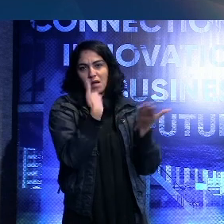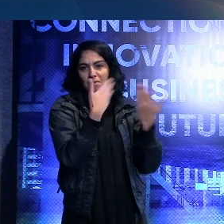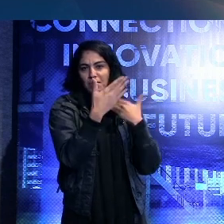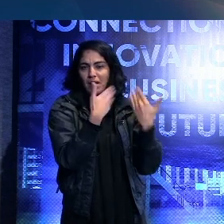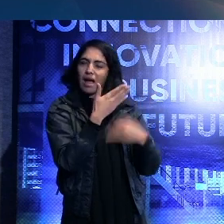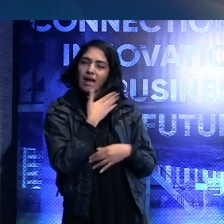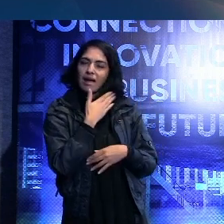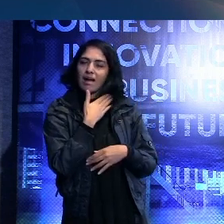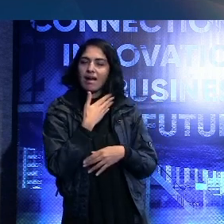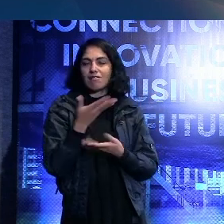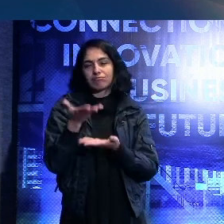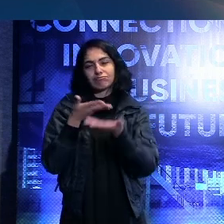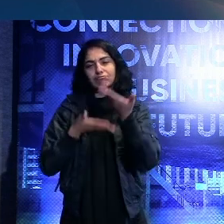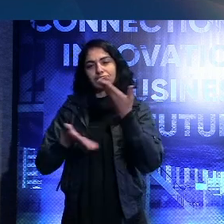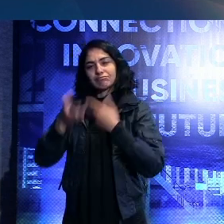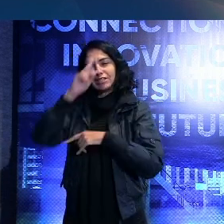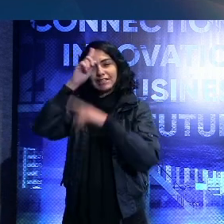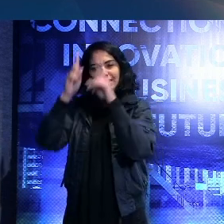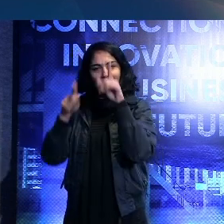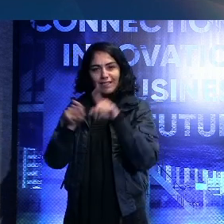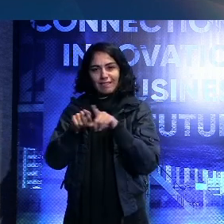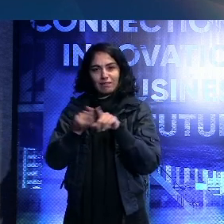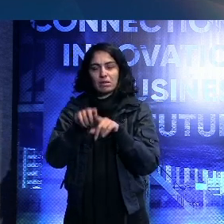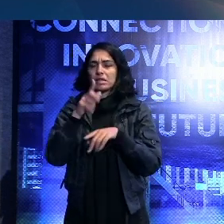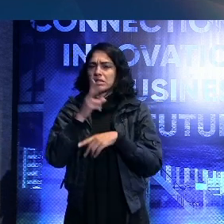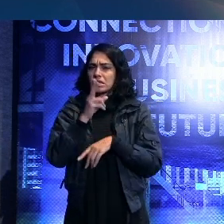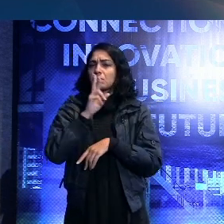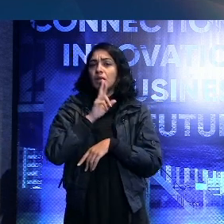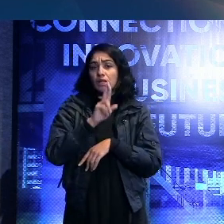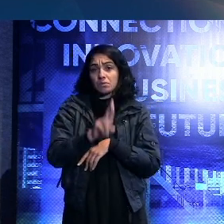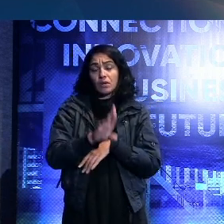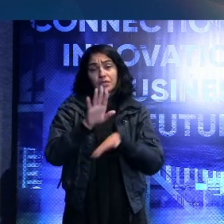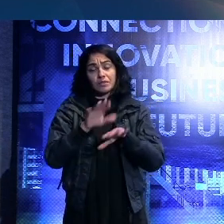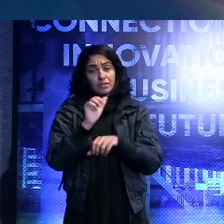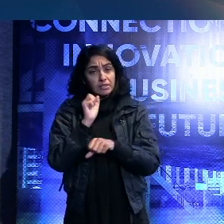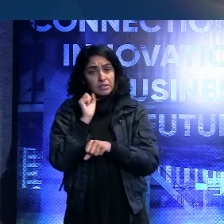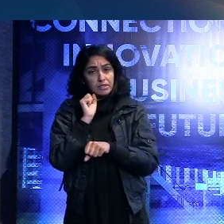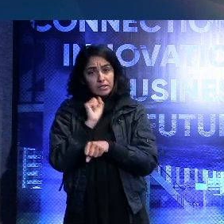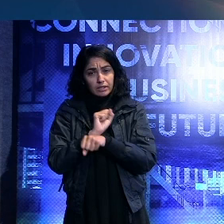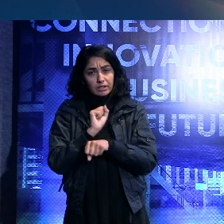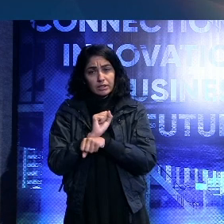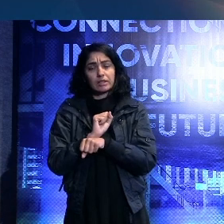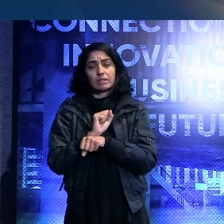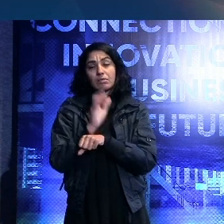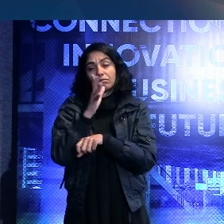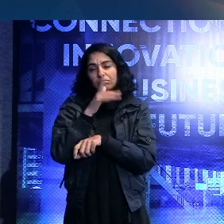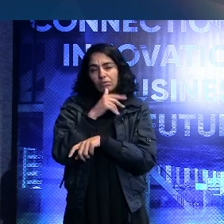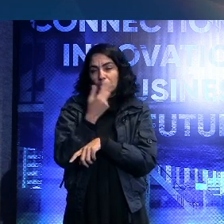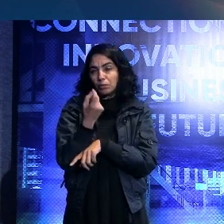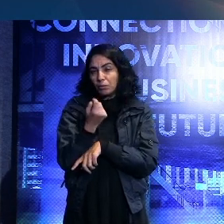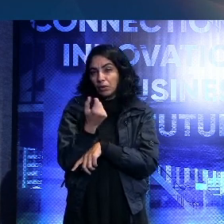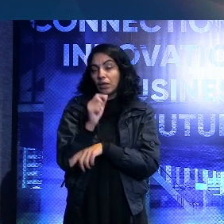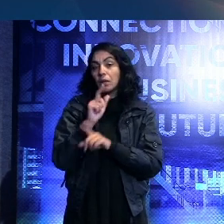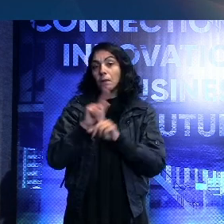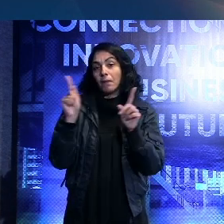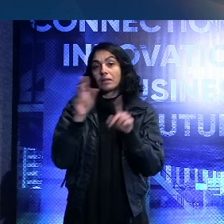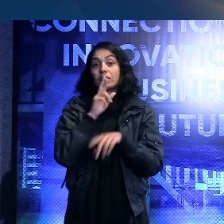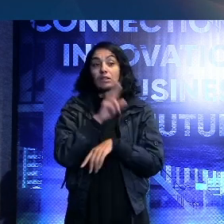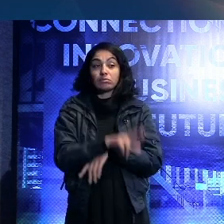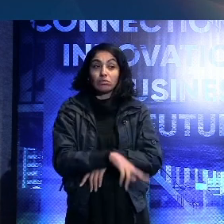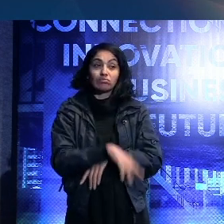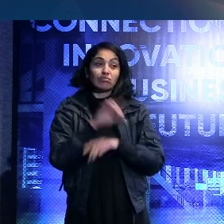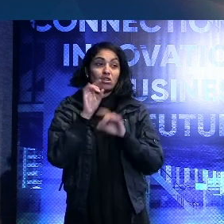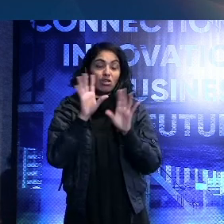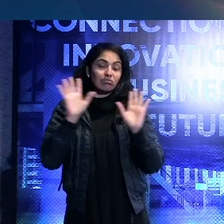papo, trocar uma ideia, e eu sempre respondo, às vezes demora um pouquinho, mas respondo. Bom, e é isso. como vocês podem